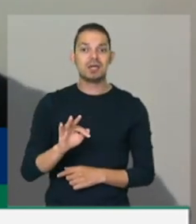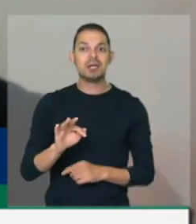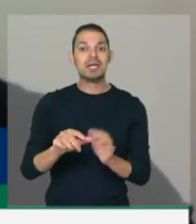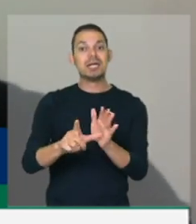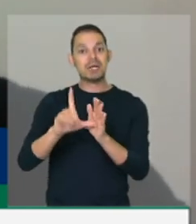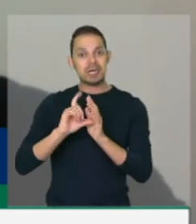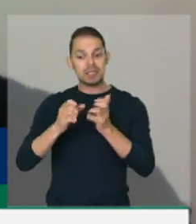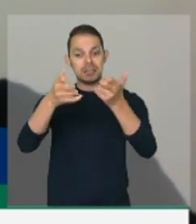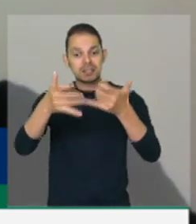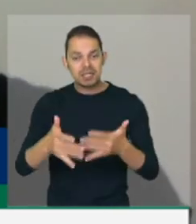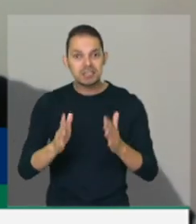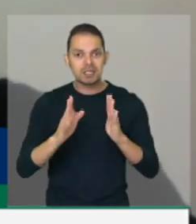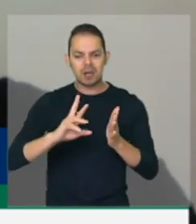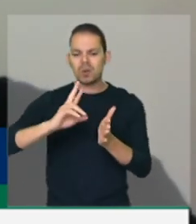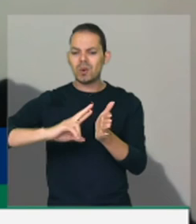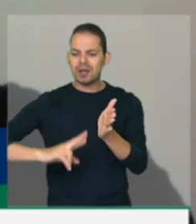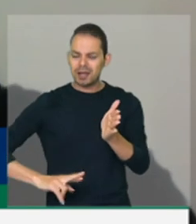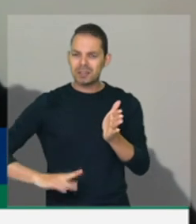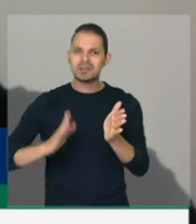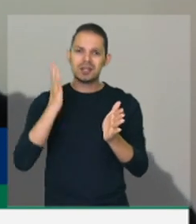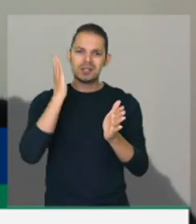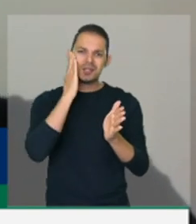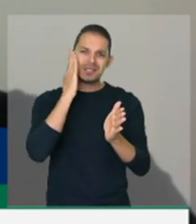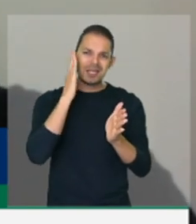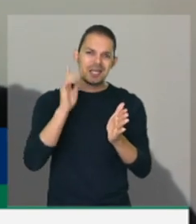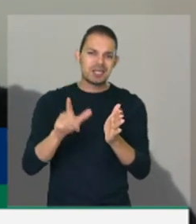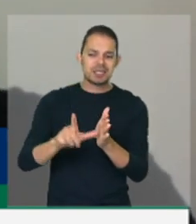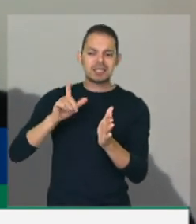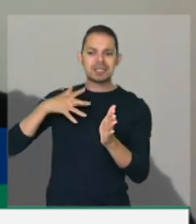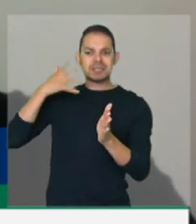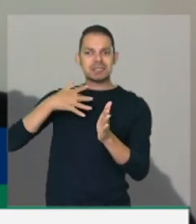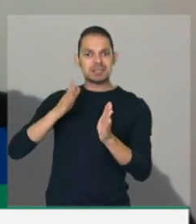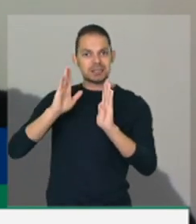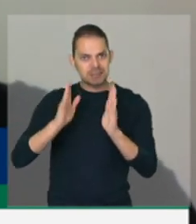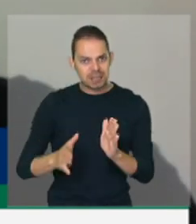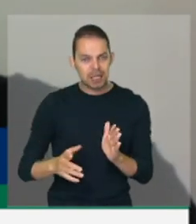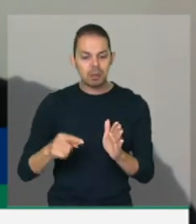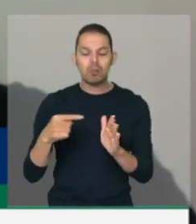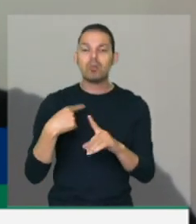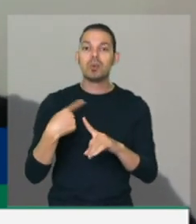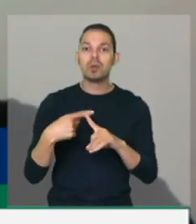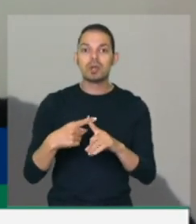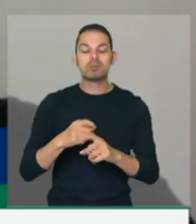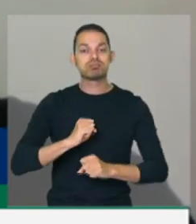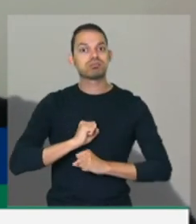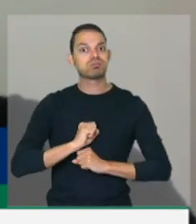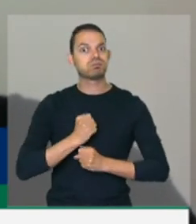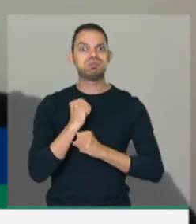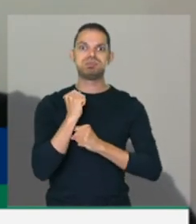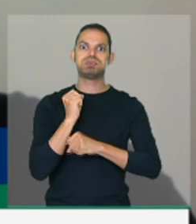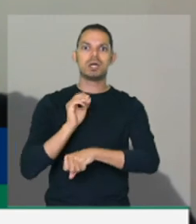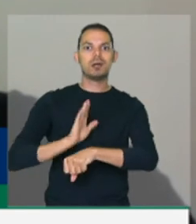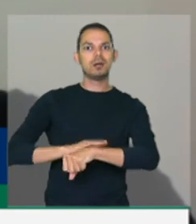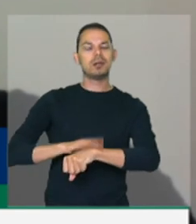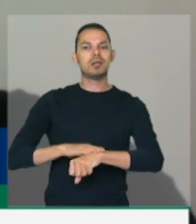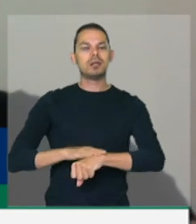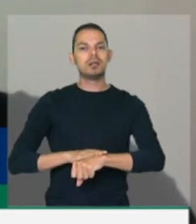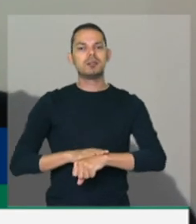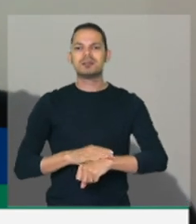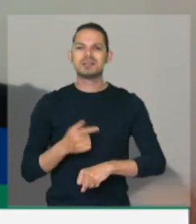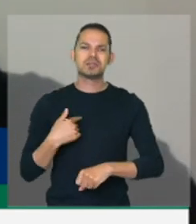antecipei antes do relatório, eu sei que o relatório foi feito antes da minha fala, portanto, motivado ali, talvez, por uma indignação momentânea, e acho que não